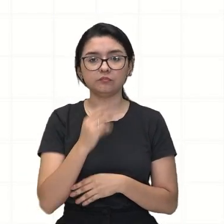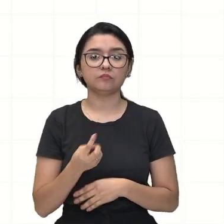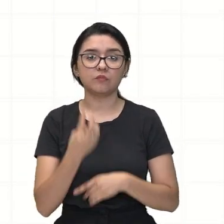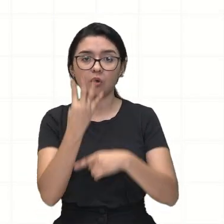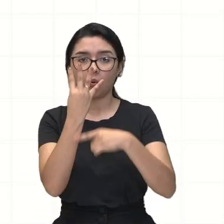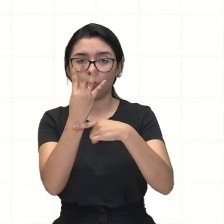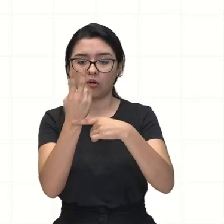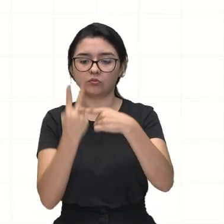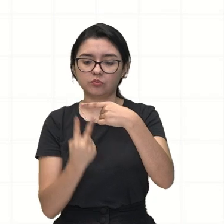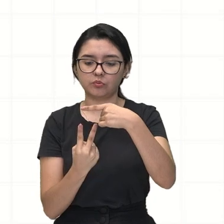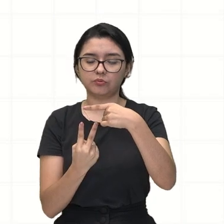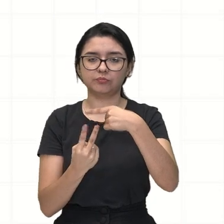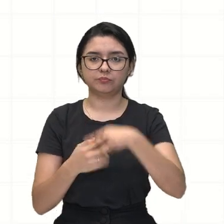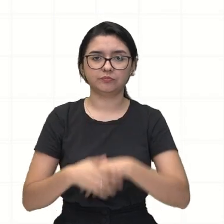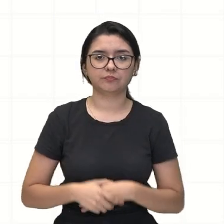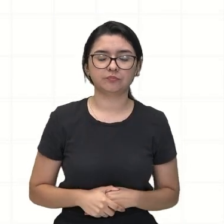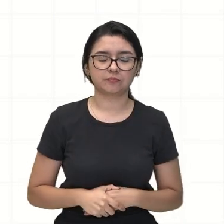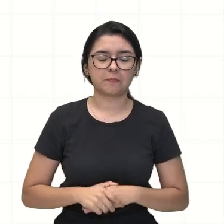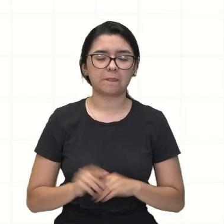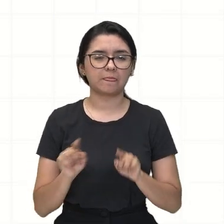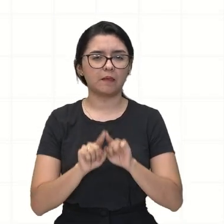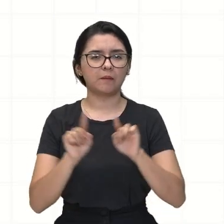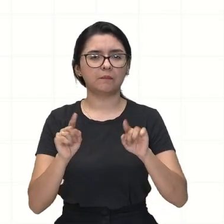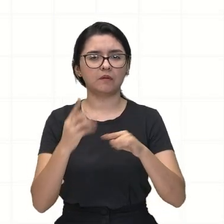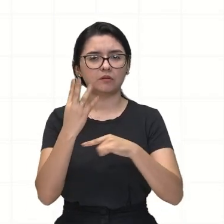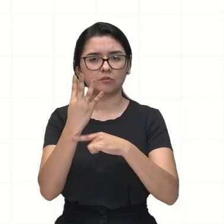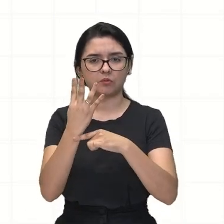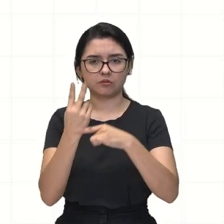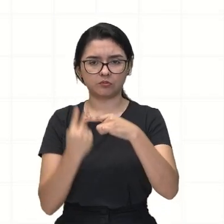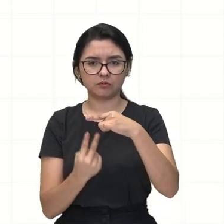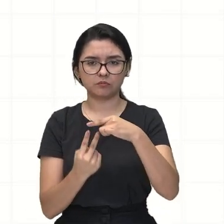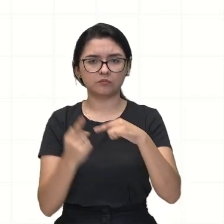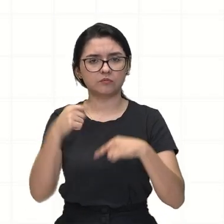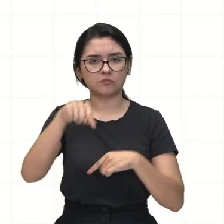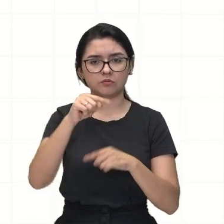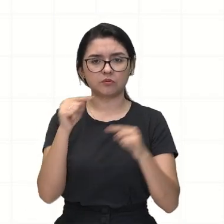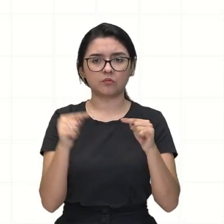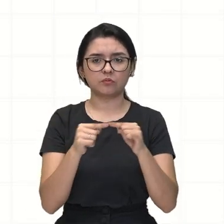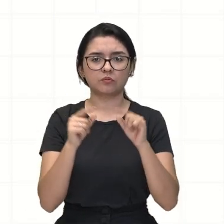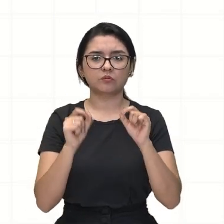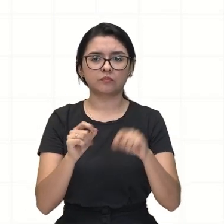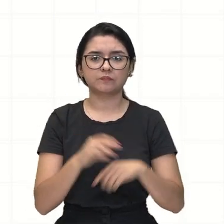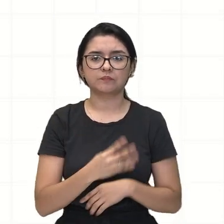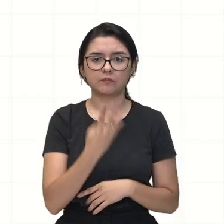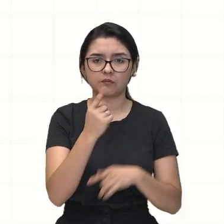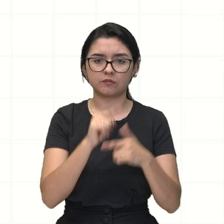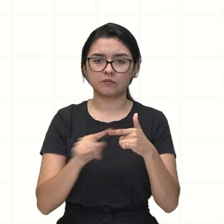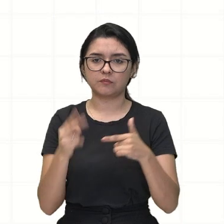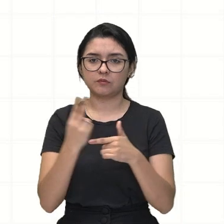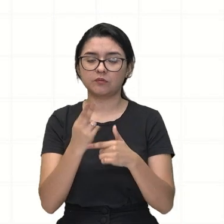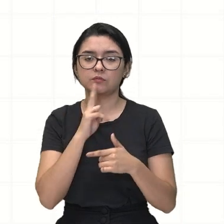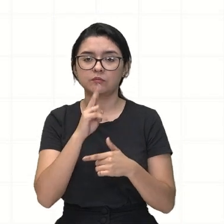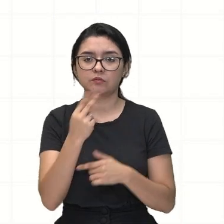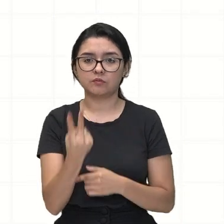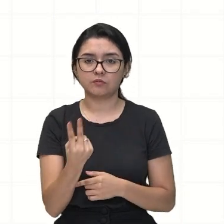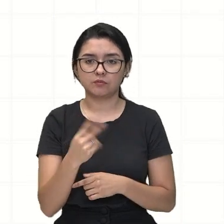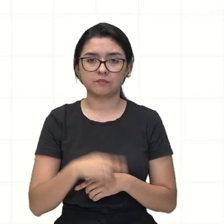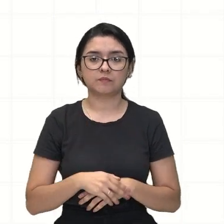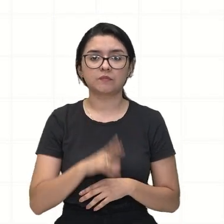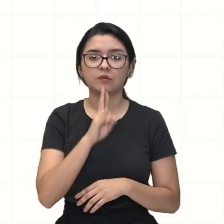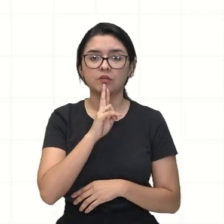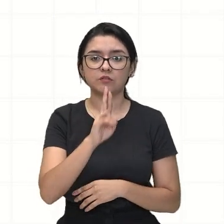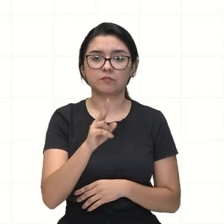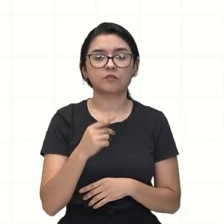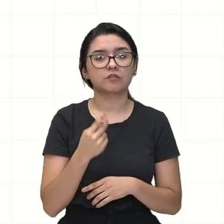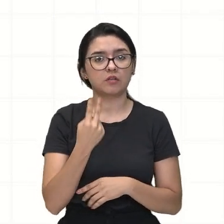4 sobre 2. Mas 4 sobre 2, há de você concordar que 4 dividido por 2 é 2. Então, a resposta aqui